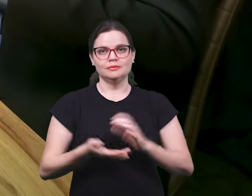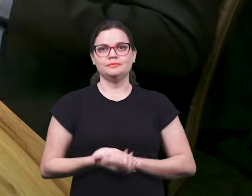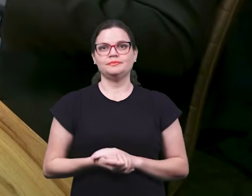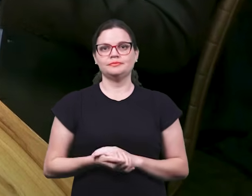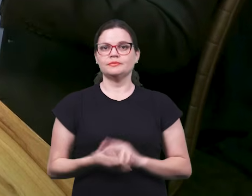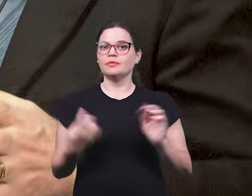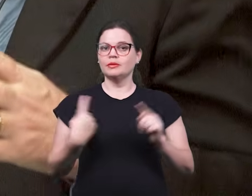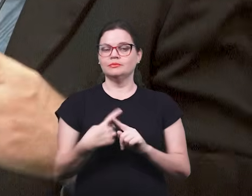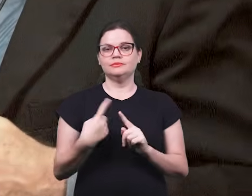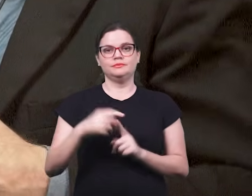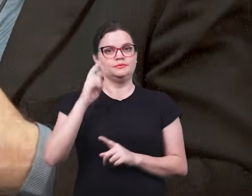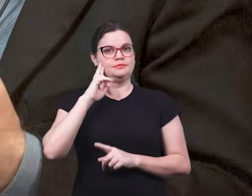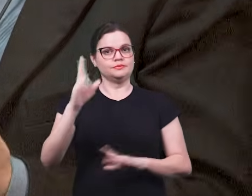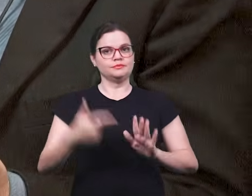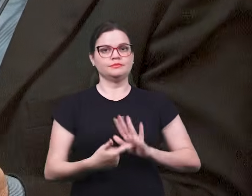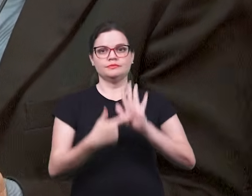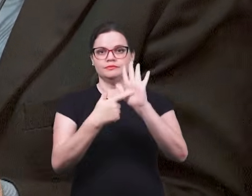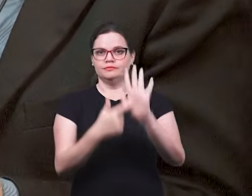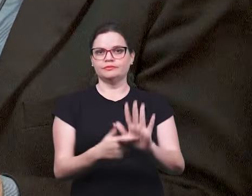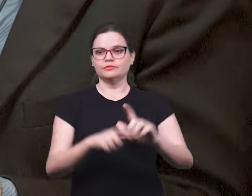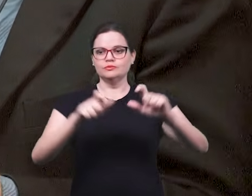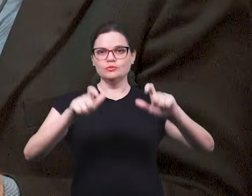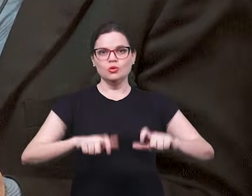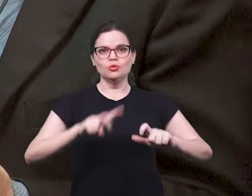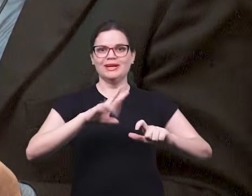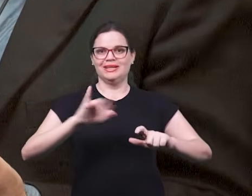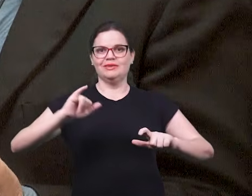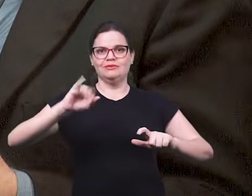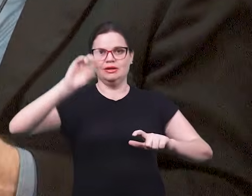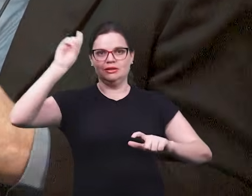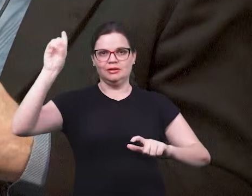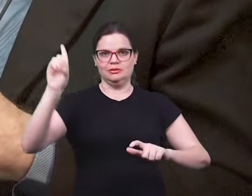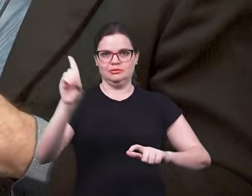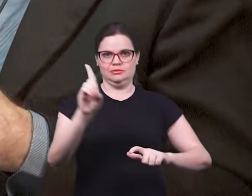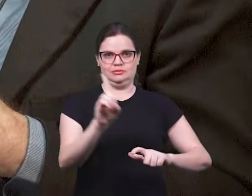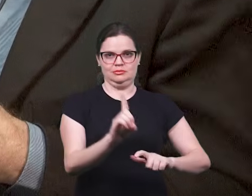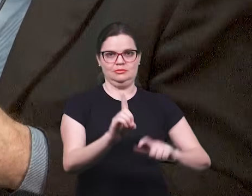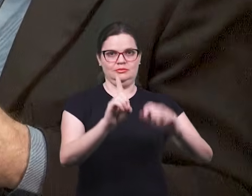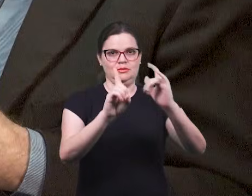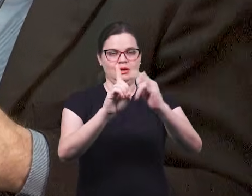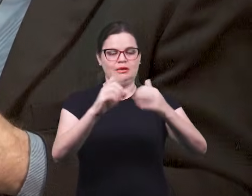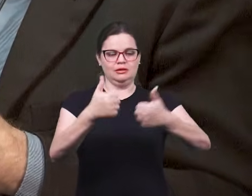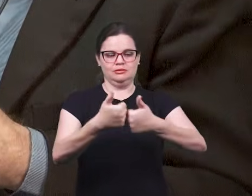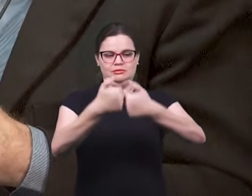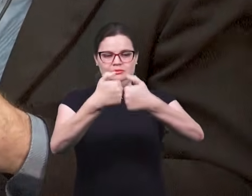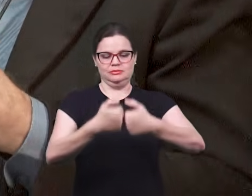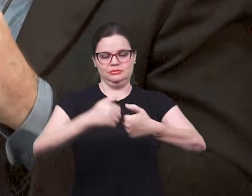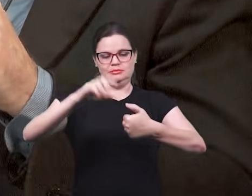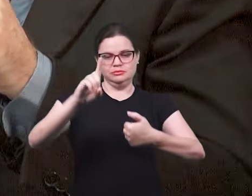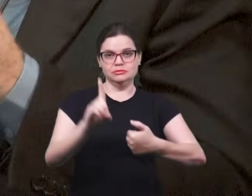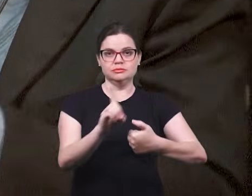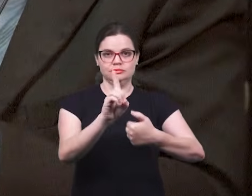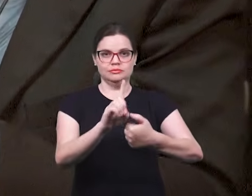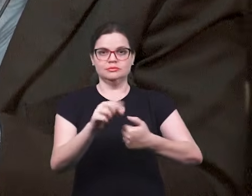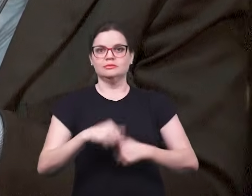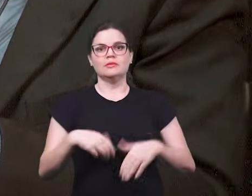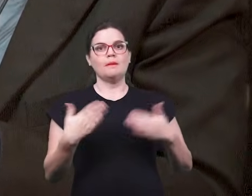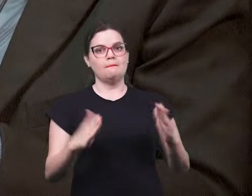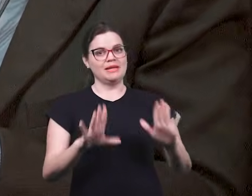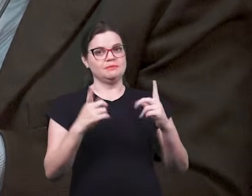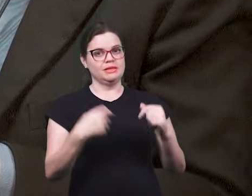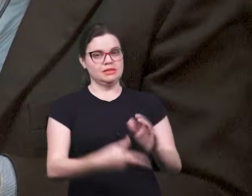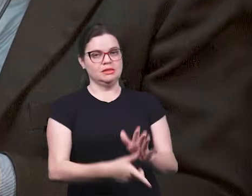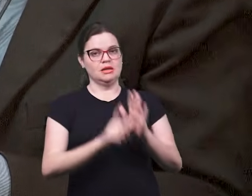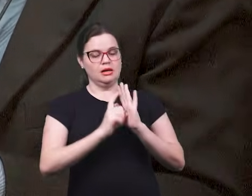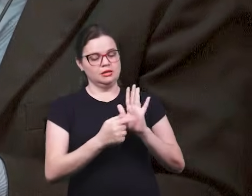o lugar aonde ele habitaria. E Diniz falou, olha, você vai fazer tudo conforme eu estou